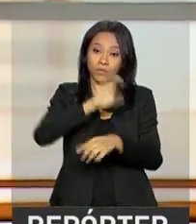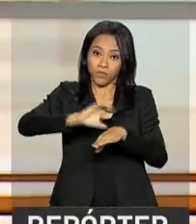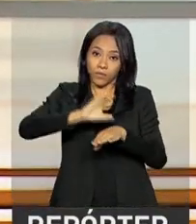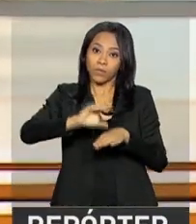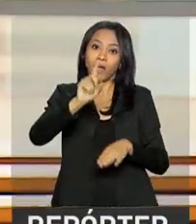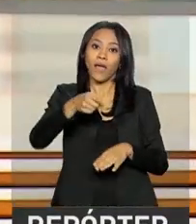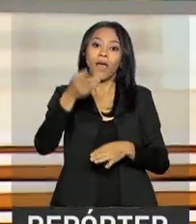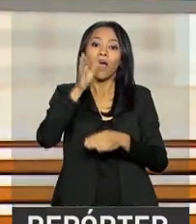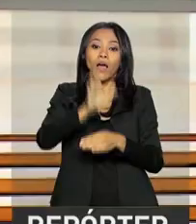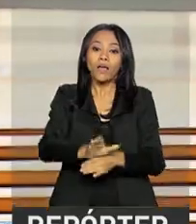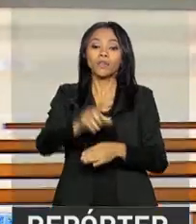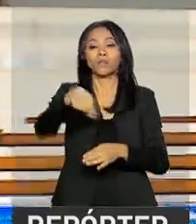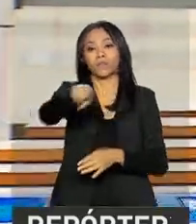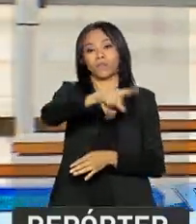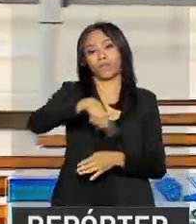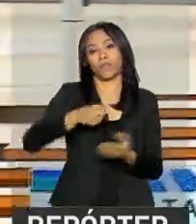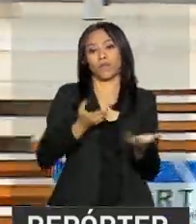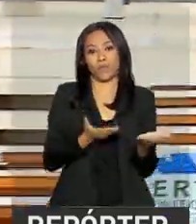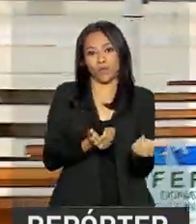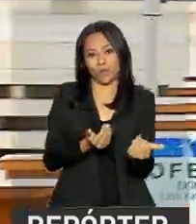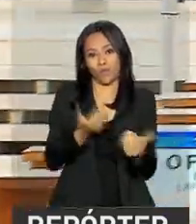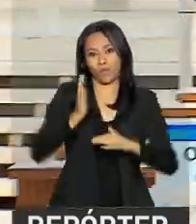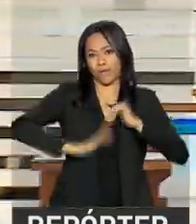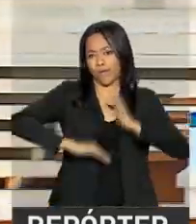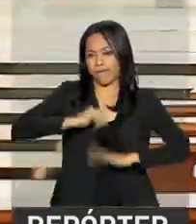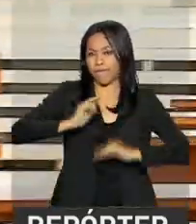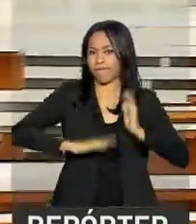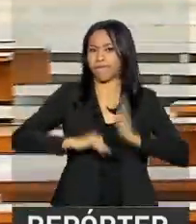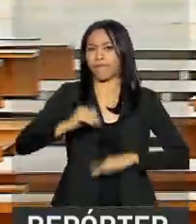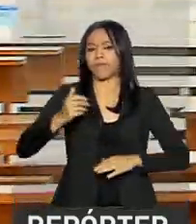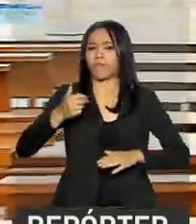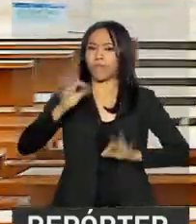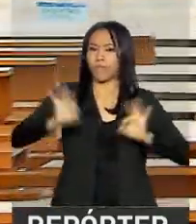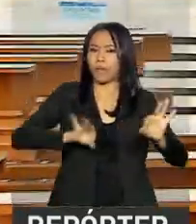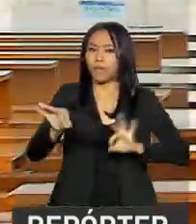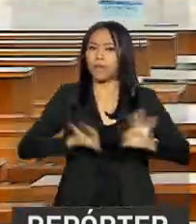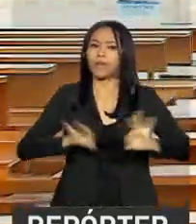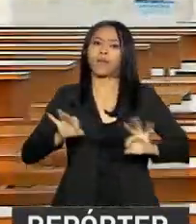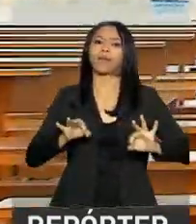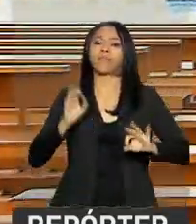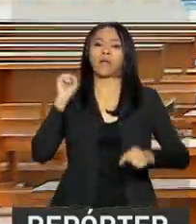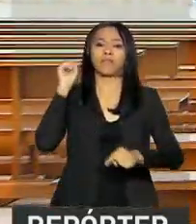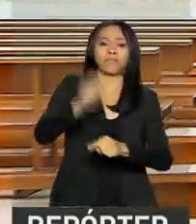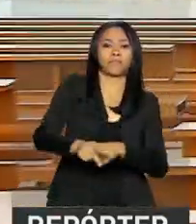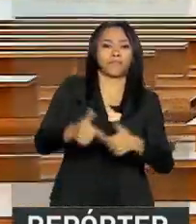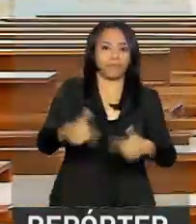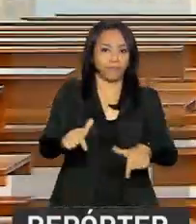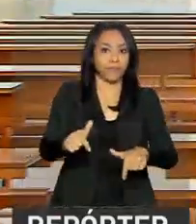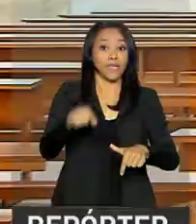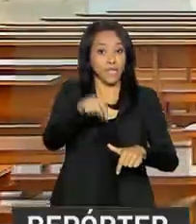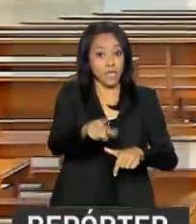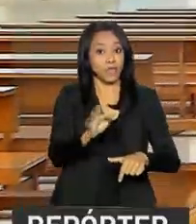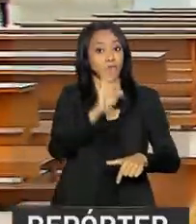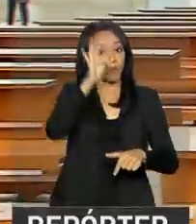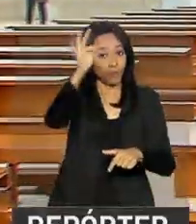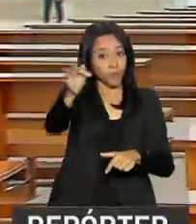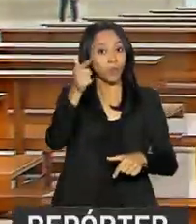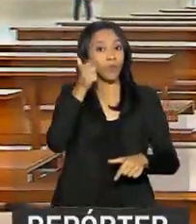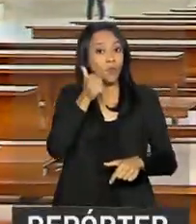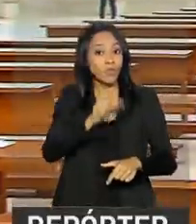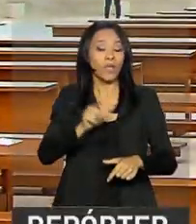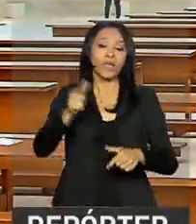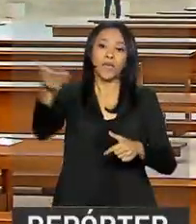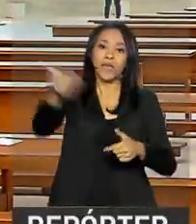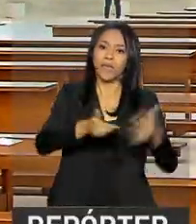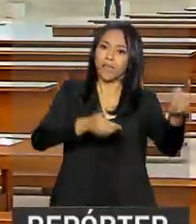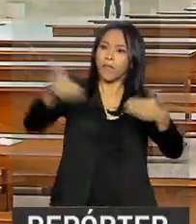exatamente ajudar esses jovens na qualificação profissional, preparar eles para o mercado de trabalho, para que no futuro eles possam receber turistas de